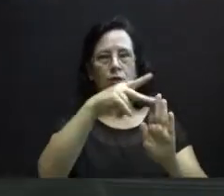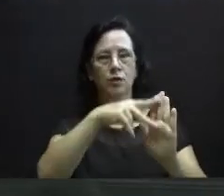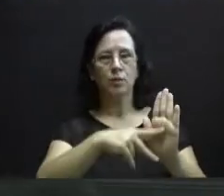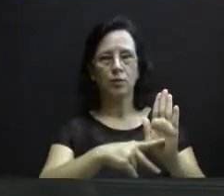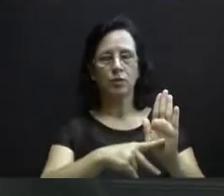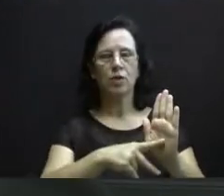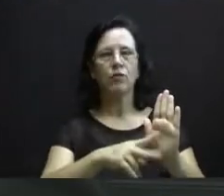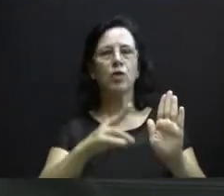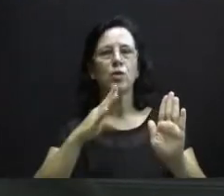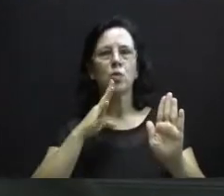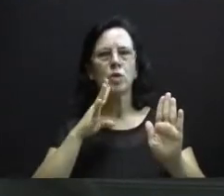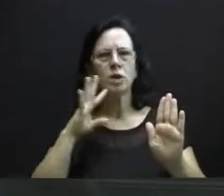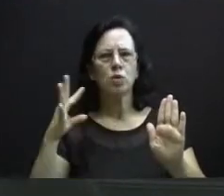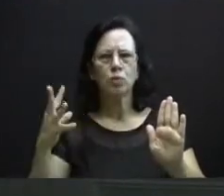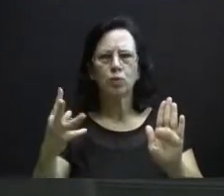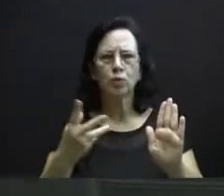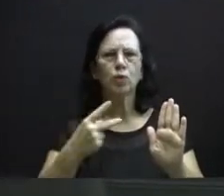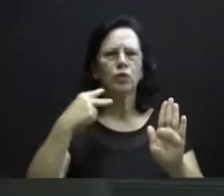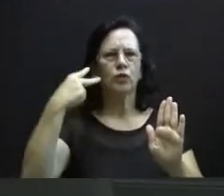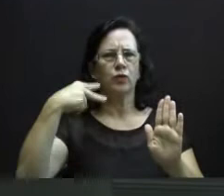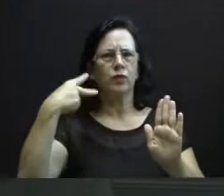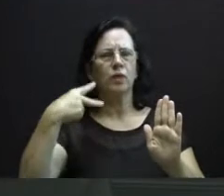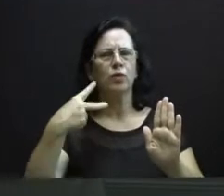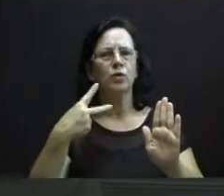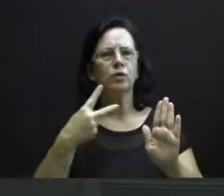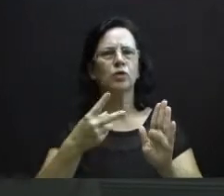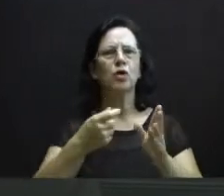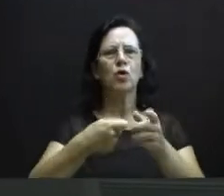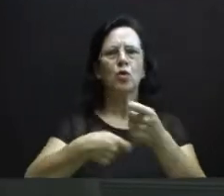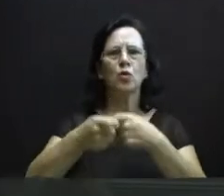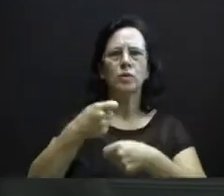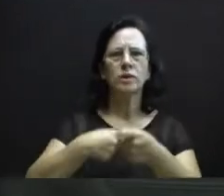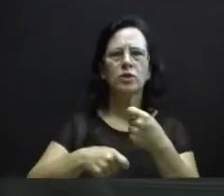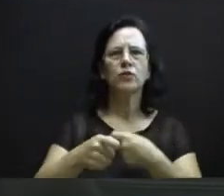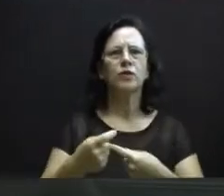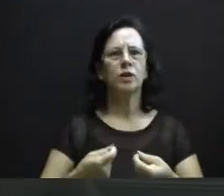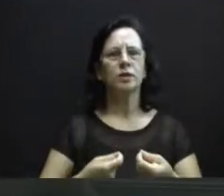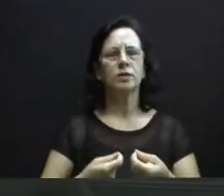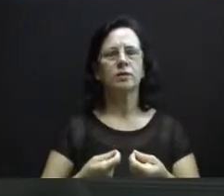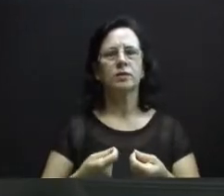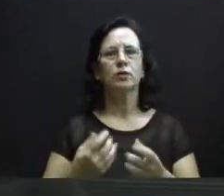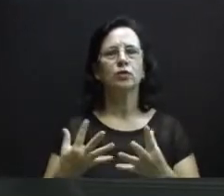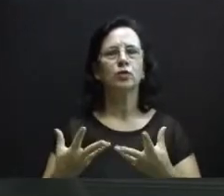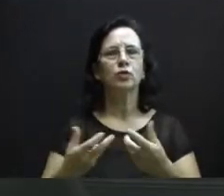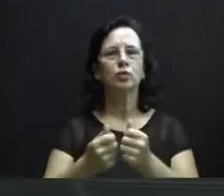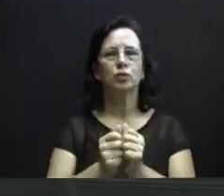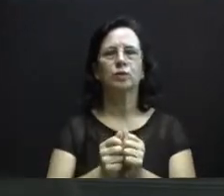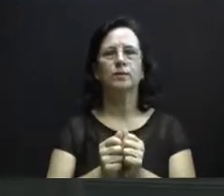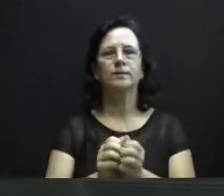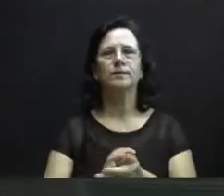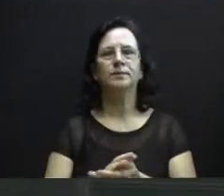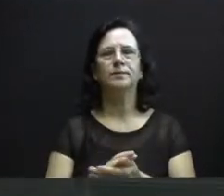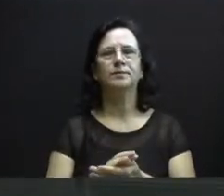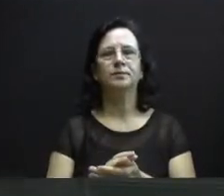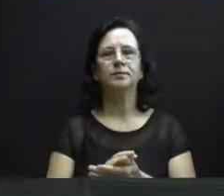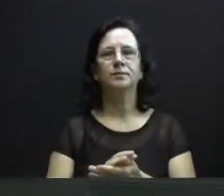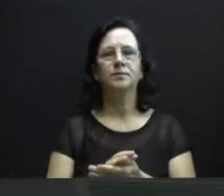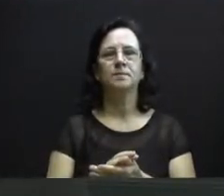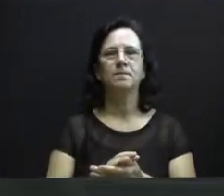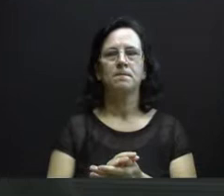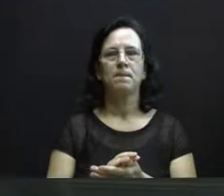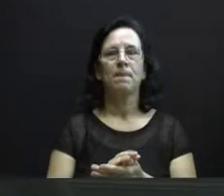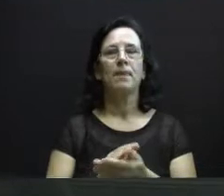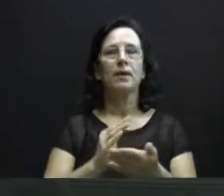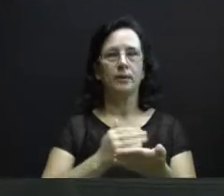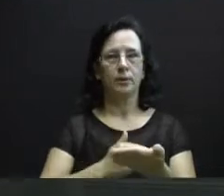lei foi apreciada agora há pouco na comissão de finanças e orçamento pelos vereadores desta casa de leis volto a repetir